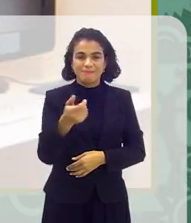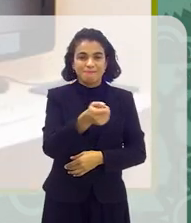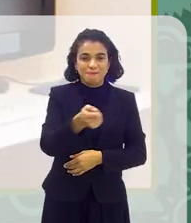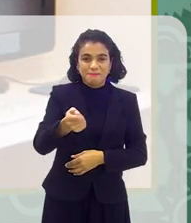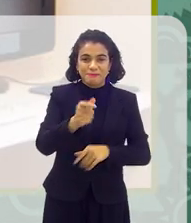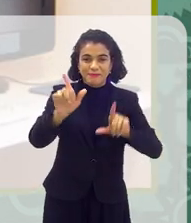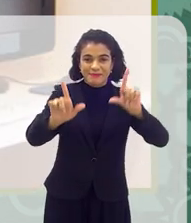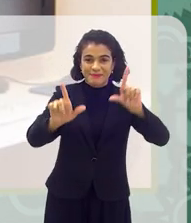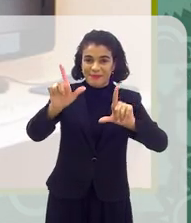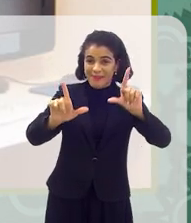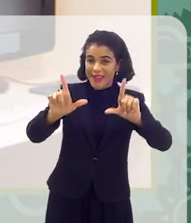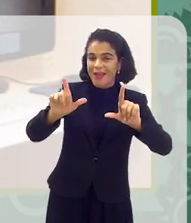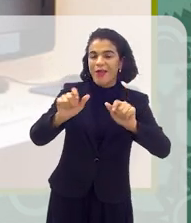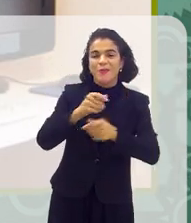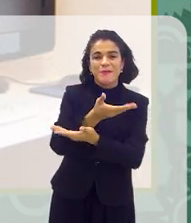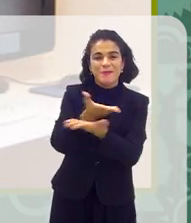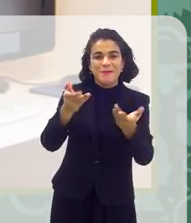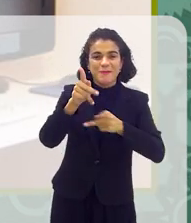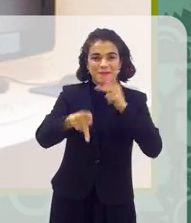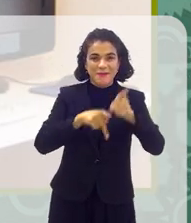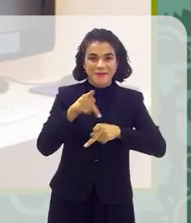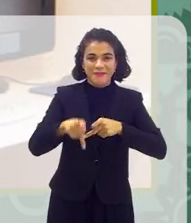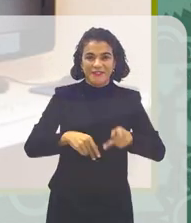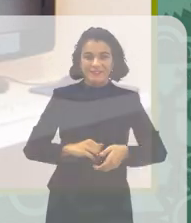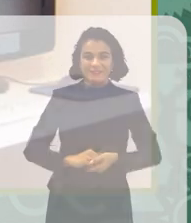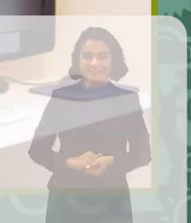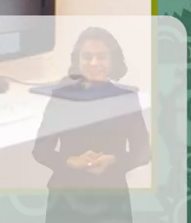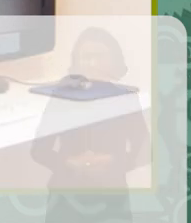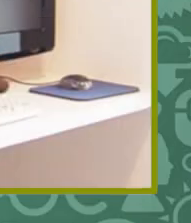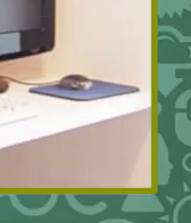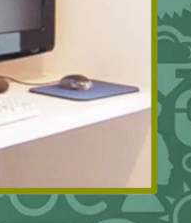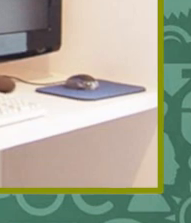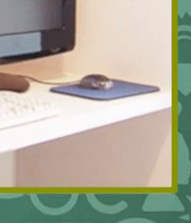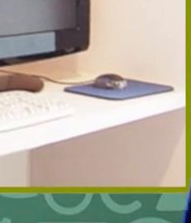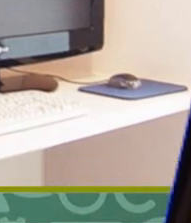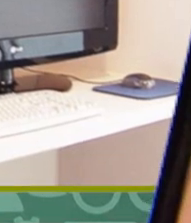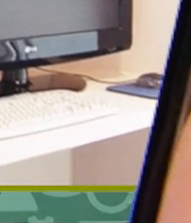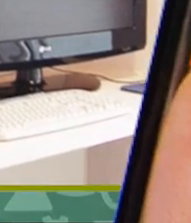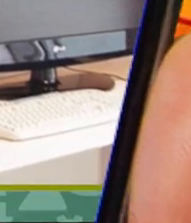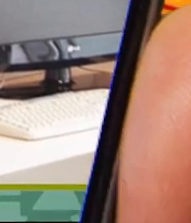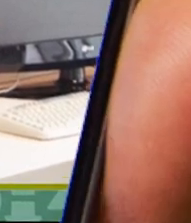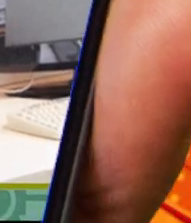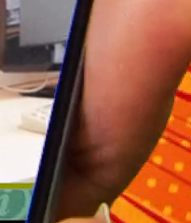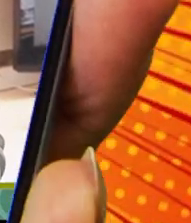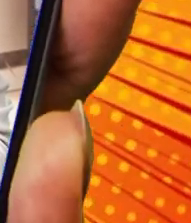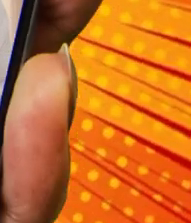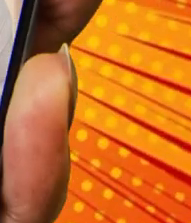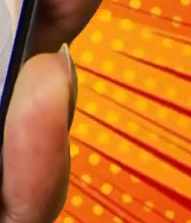sua TV aberta. Até a próxima. TV Alerj, o canal do povo.